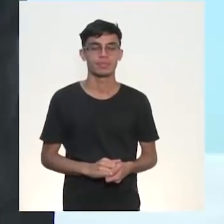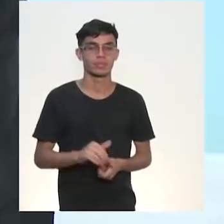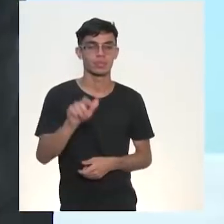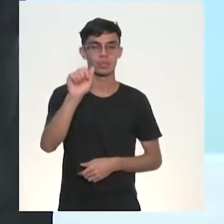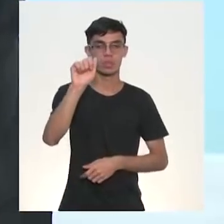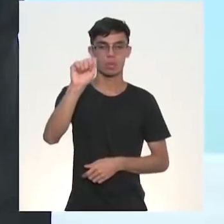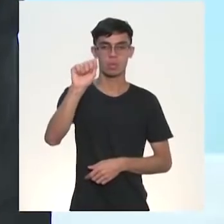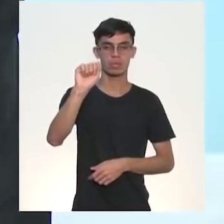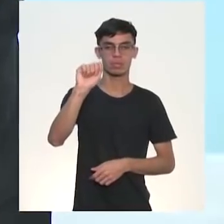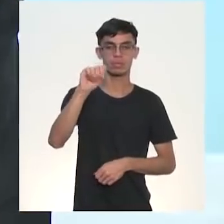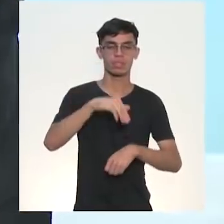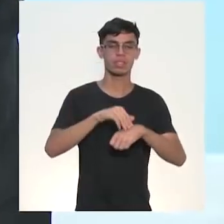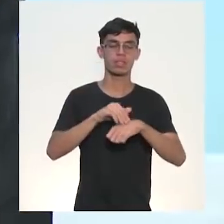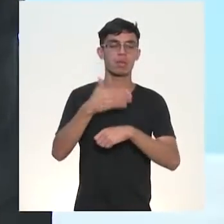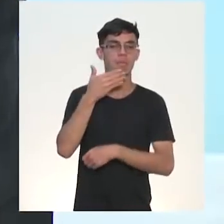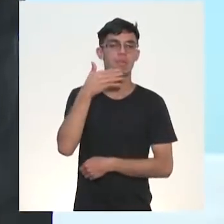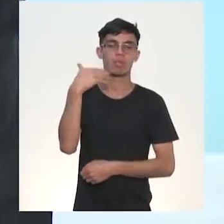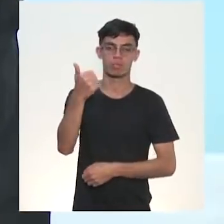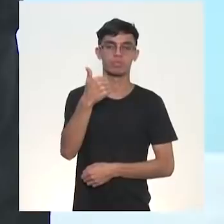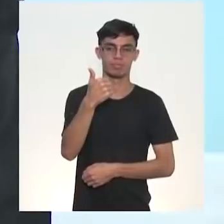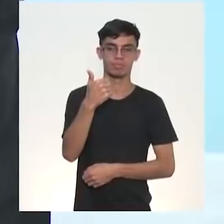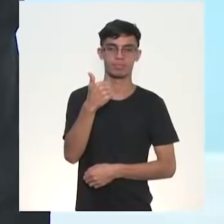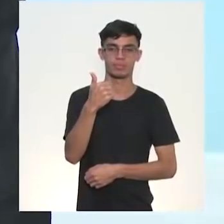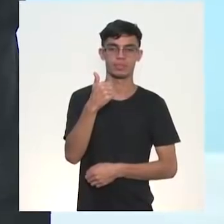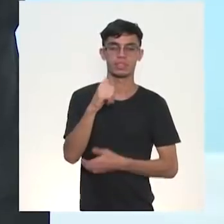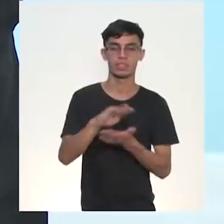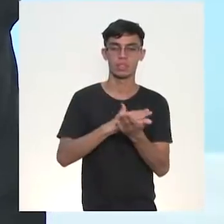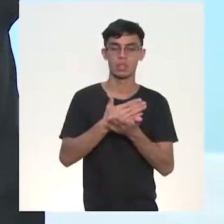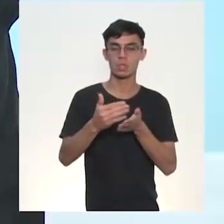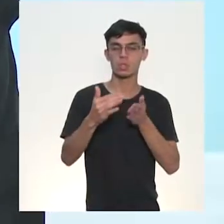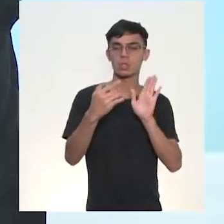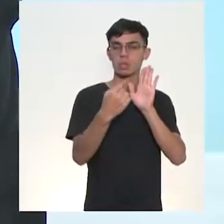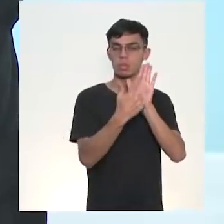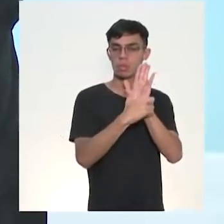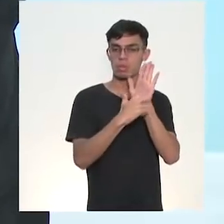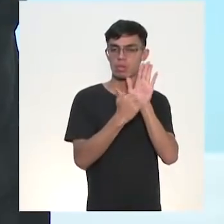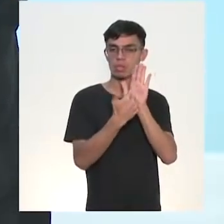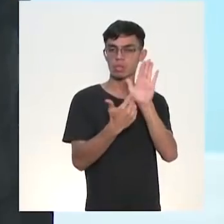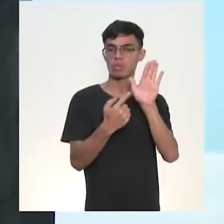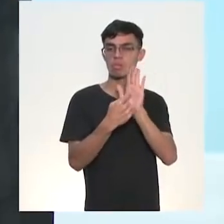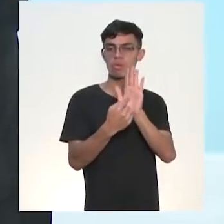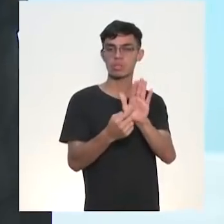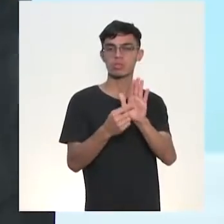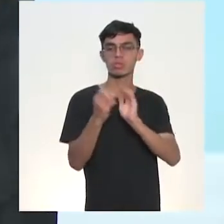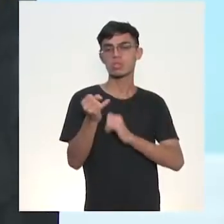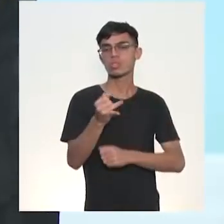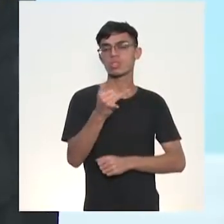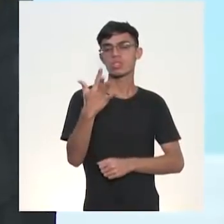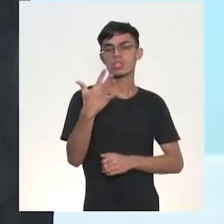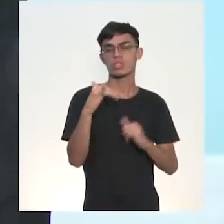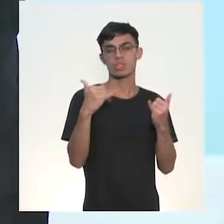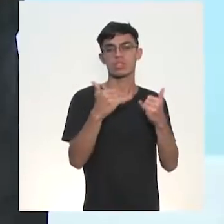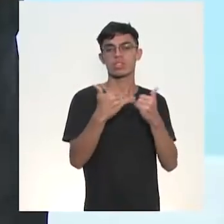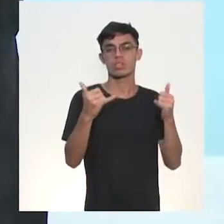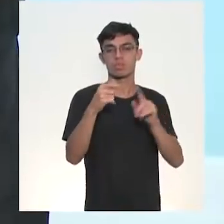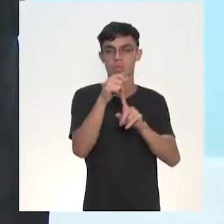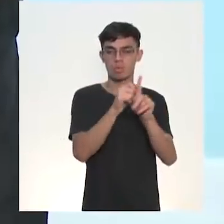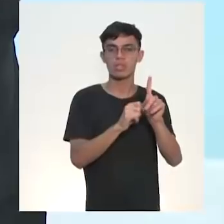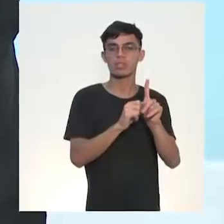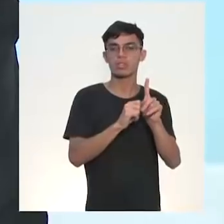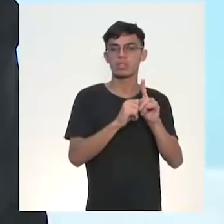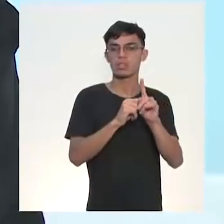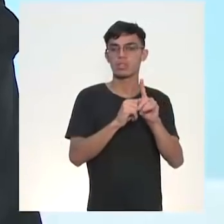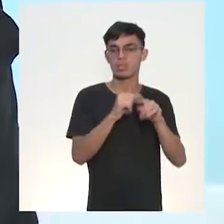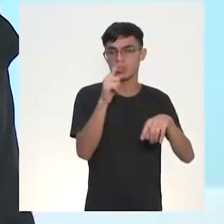né? Ele é mais eficiente, né? Alguns desses selos aqui até mostram a quantidade de energia por mês, estudante, que o aparelho